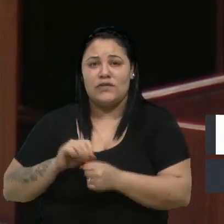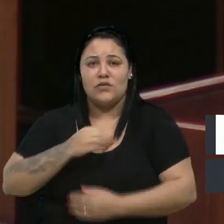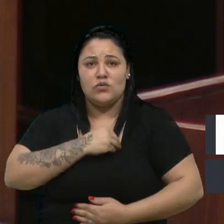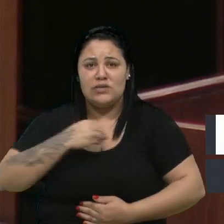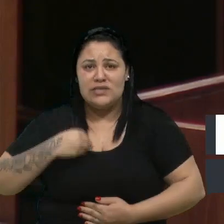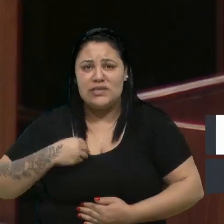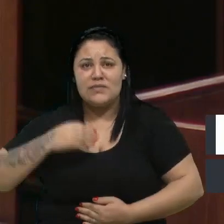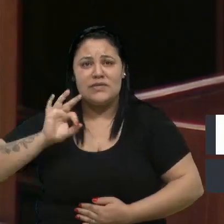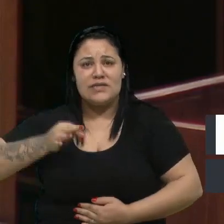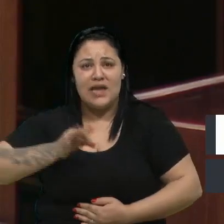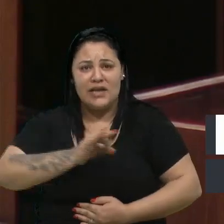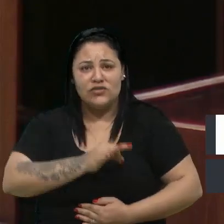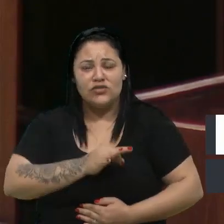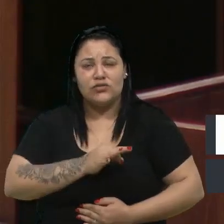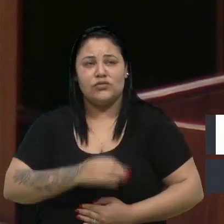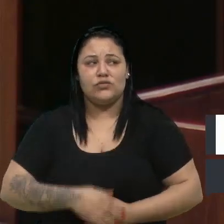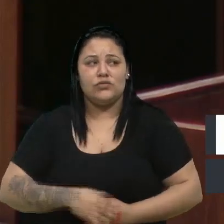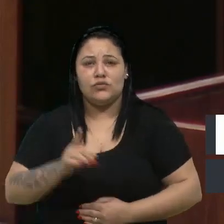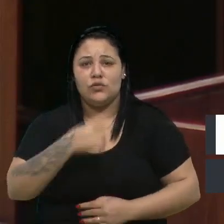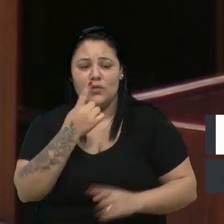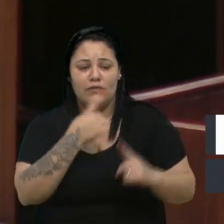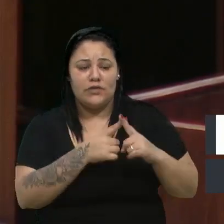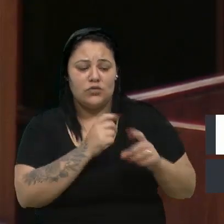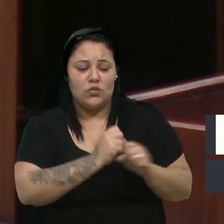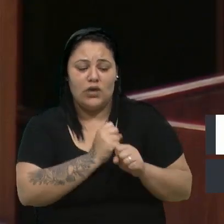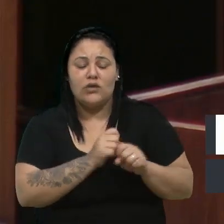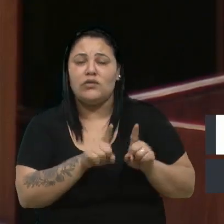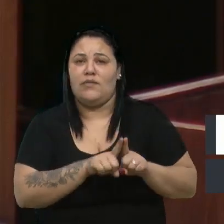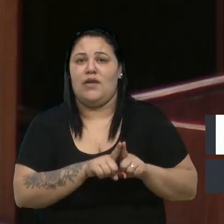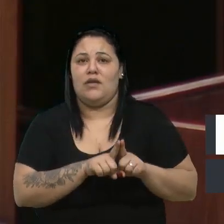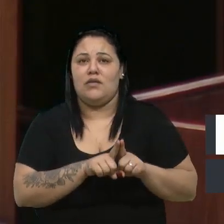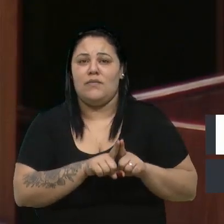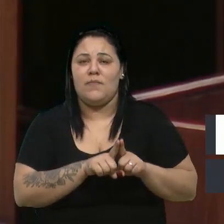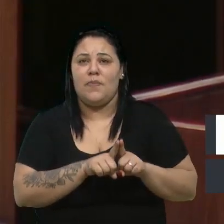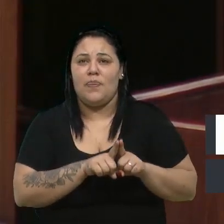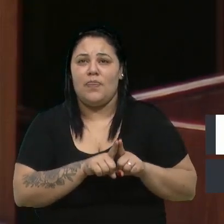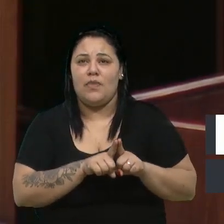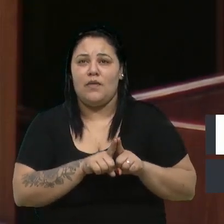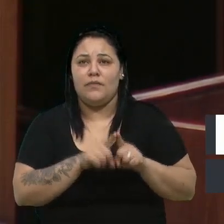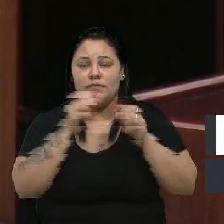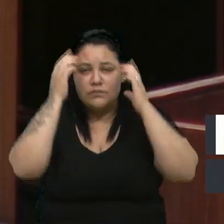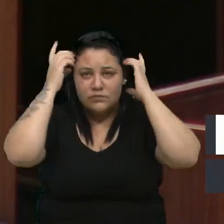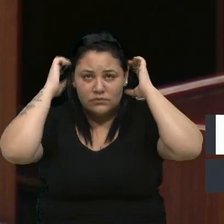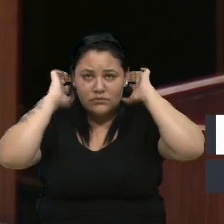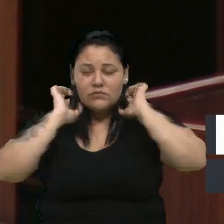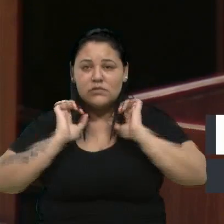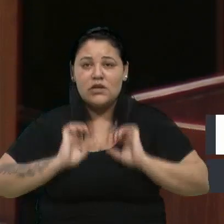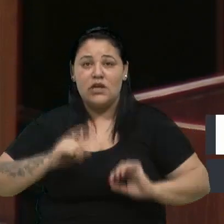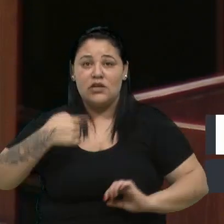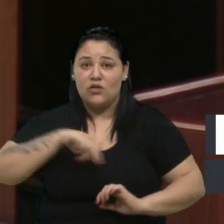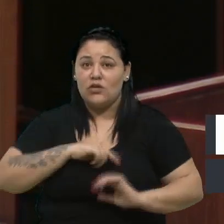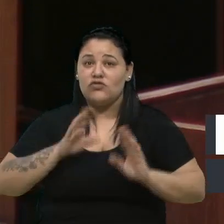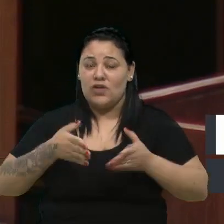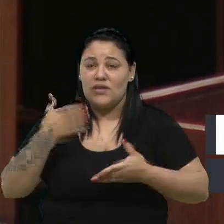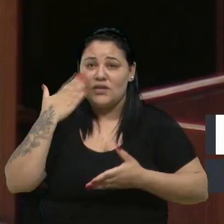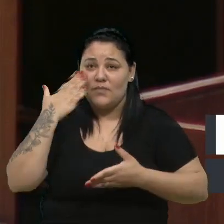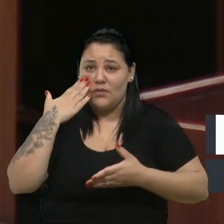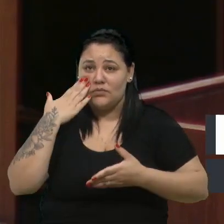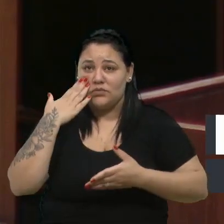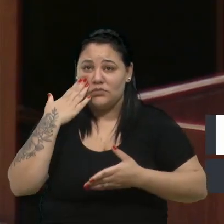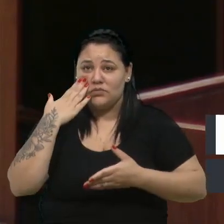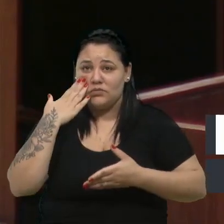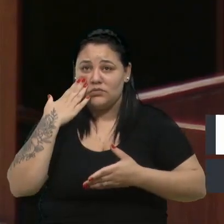adequadamente, pelo mínimo uma vez por ano. E a gente sabe que o câncer de próstata